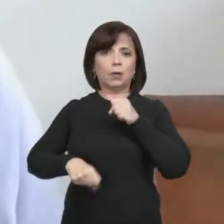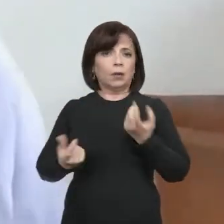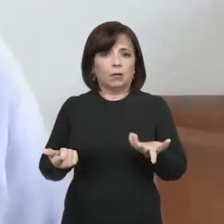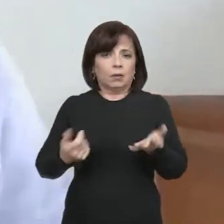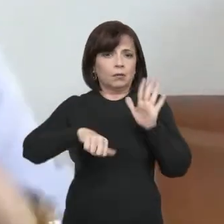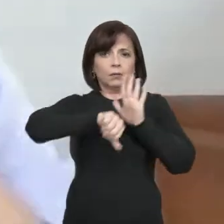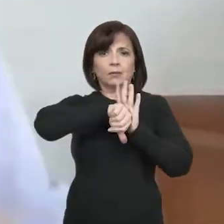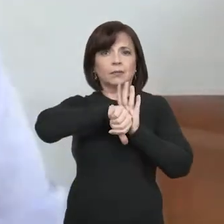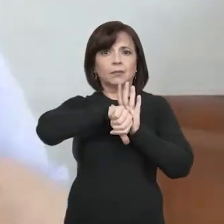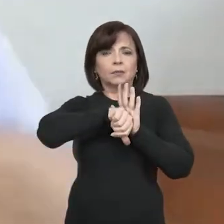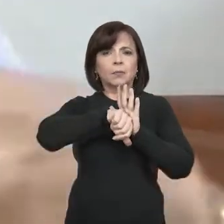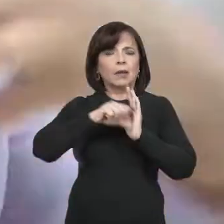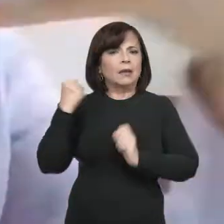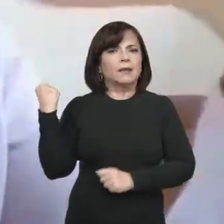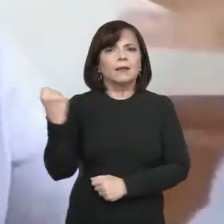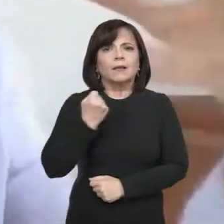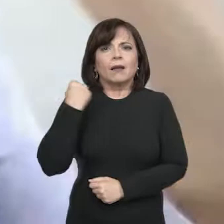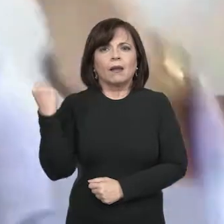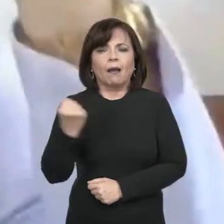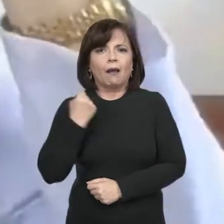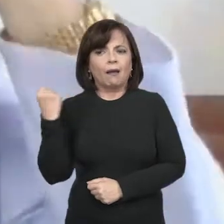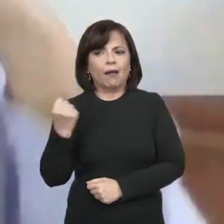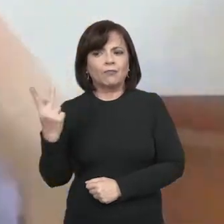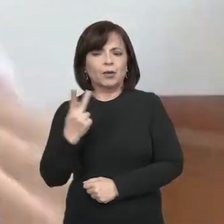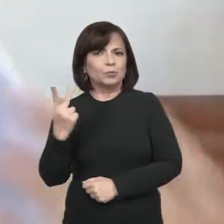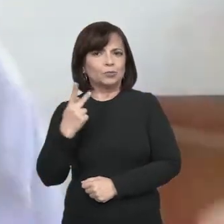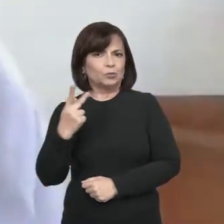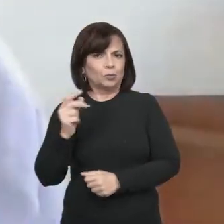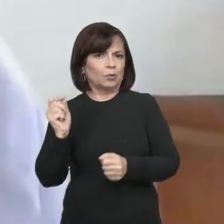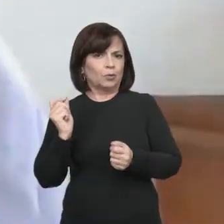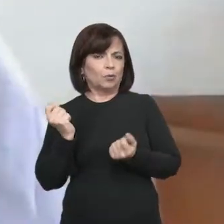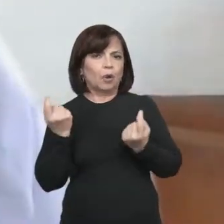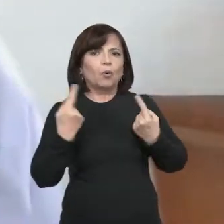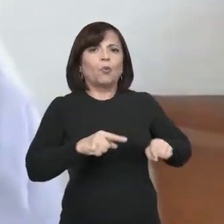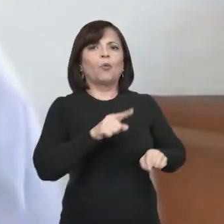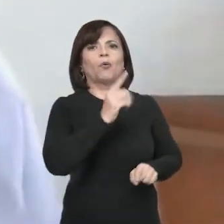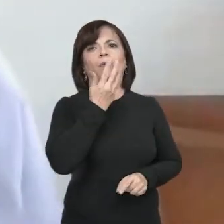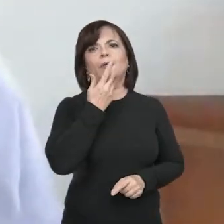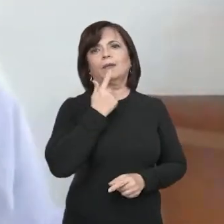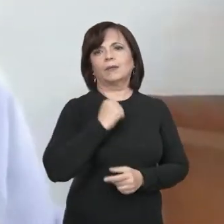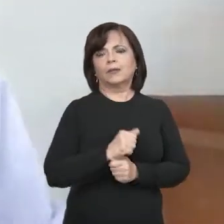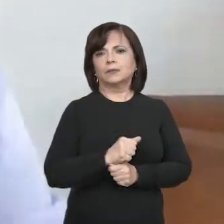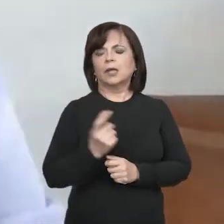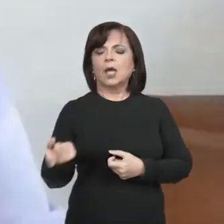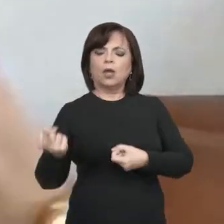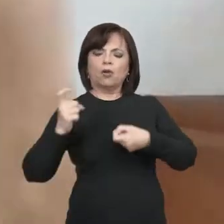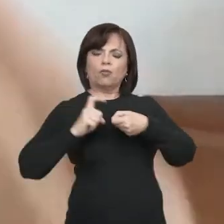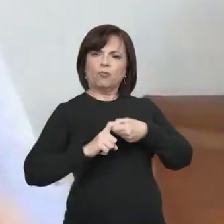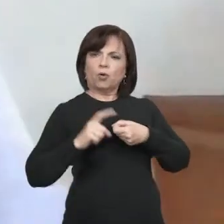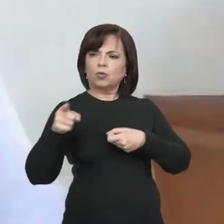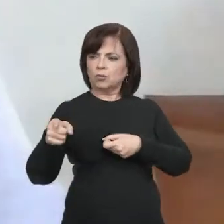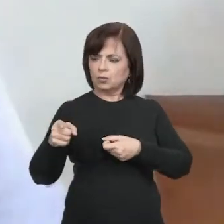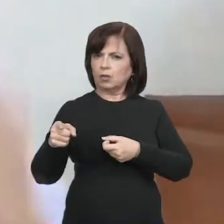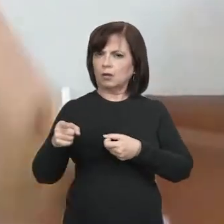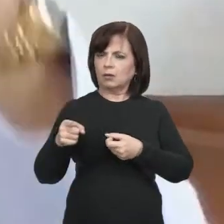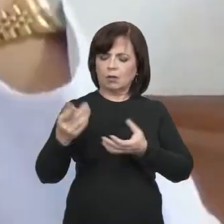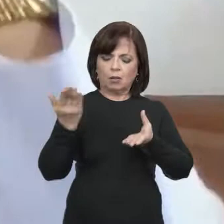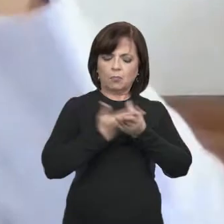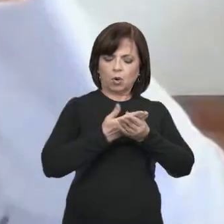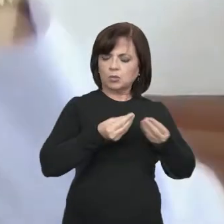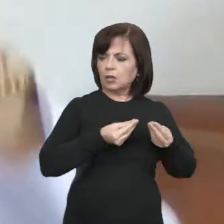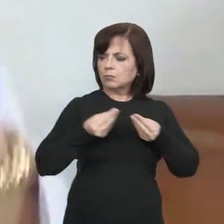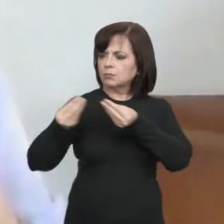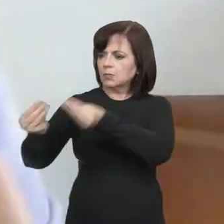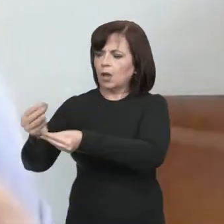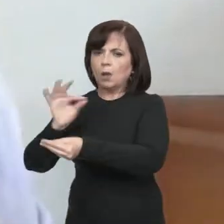homicídio, considerando a gravidade das lesões que foram praticadas na criança. Retornei o auto de prisão em flagrante